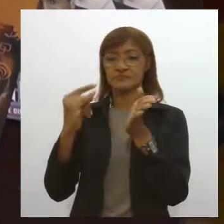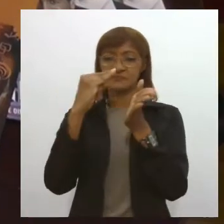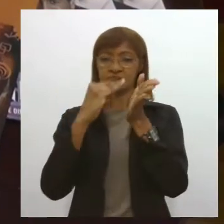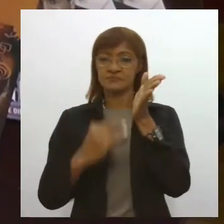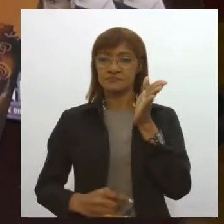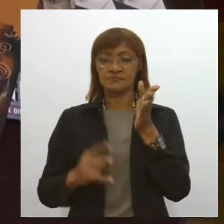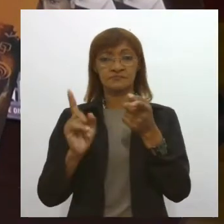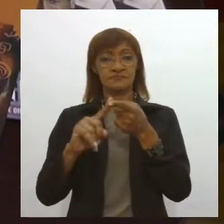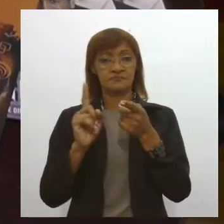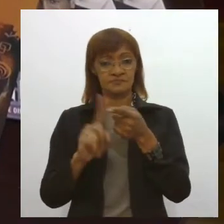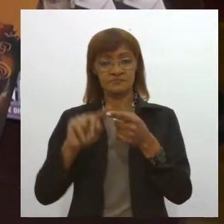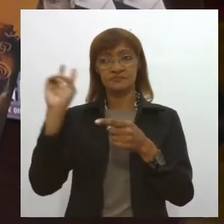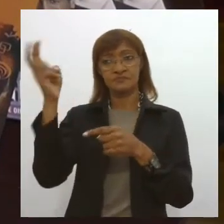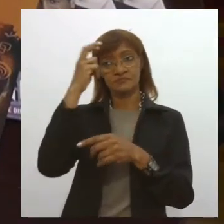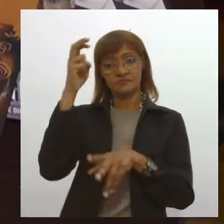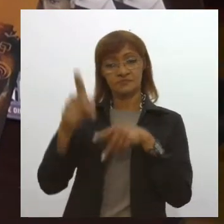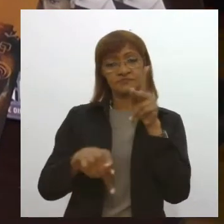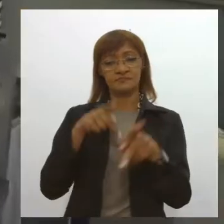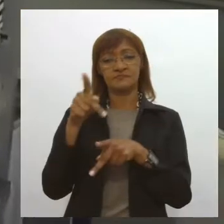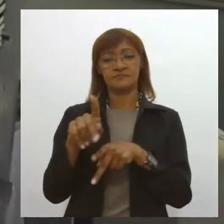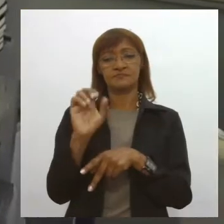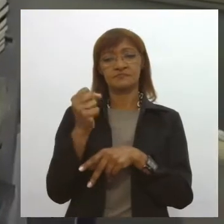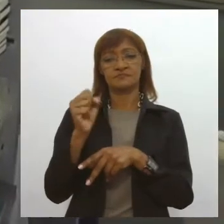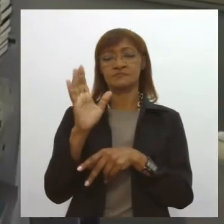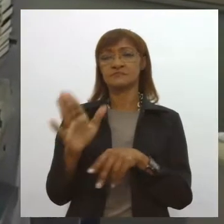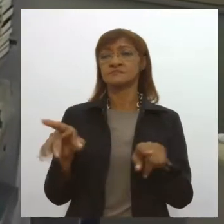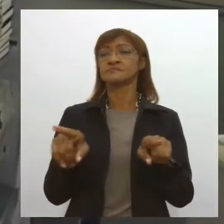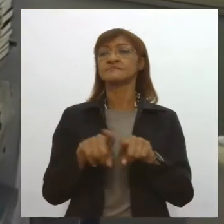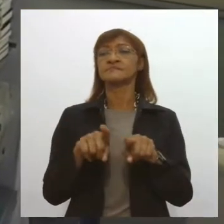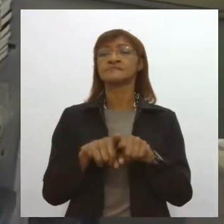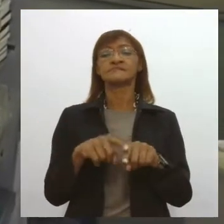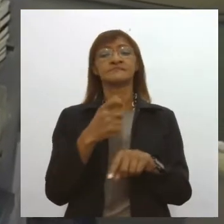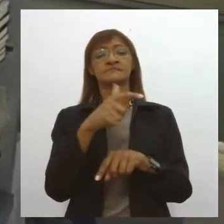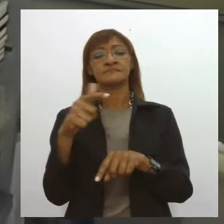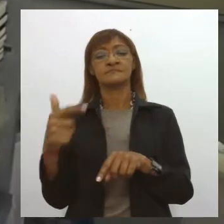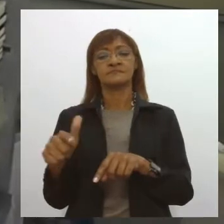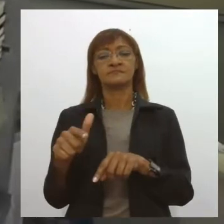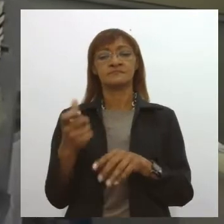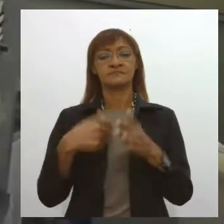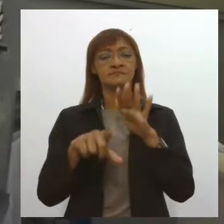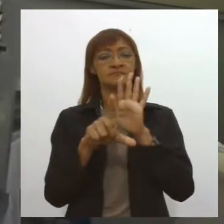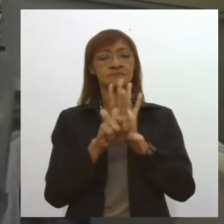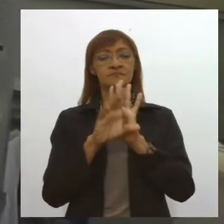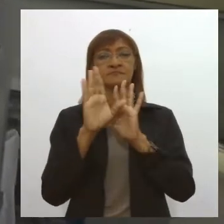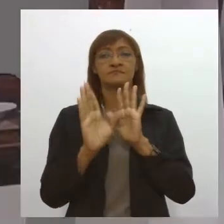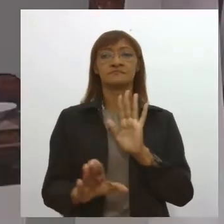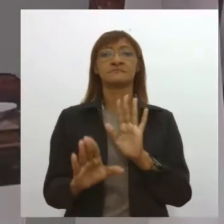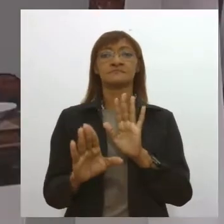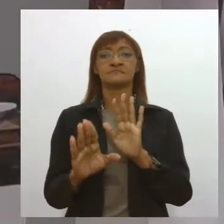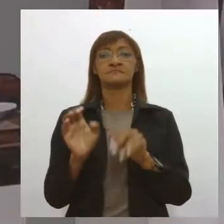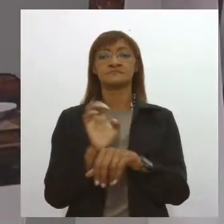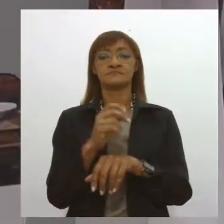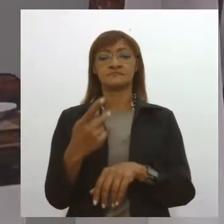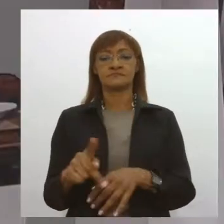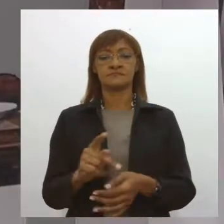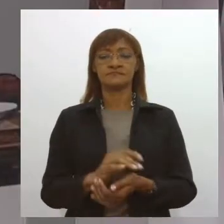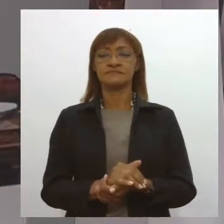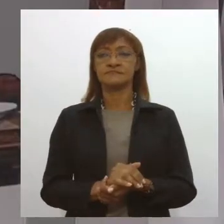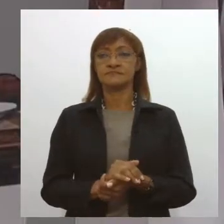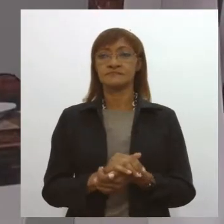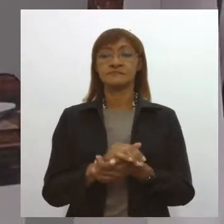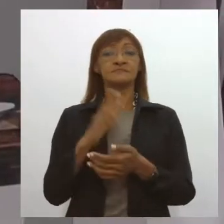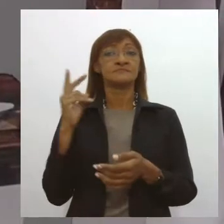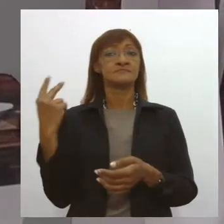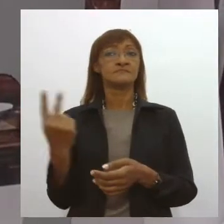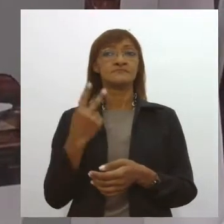relacionadas à cultura do povo sergipano, quanto aquelas que servem para regulamentar o funcionamento do Estado. Títulos